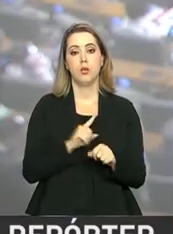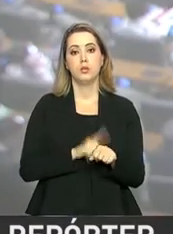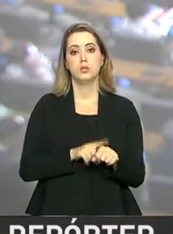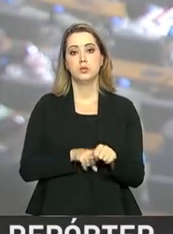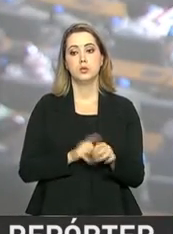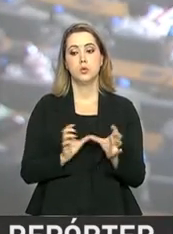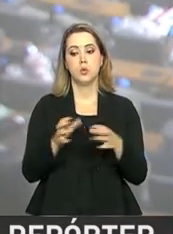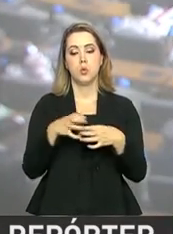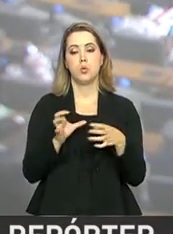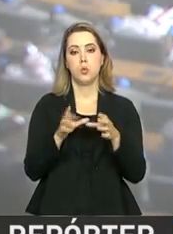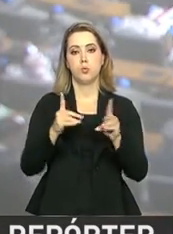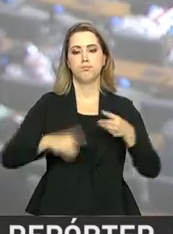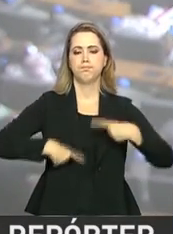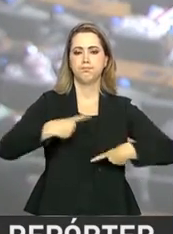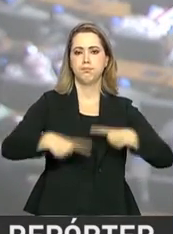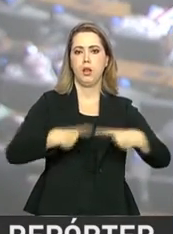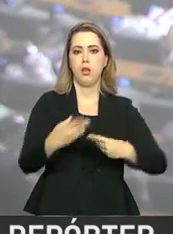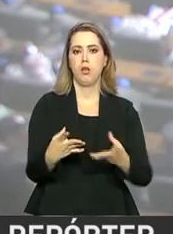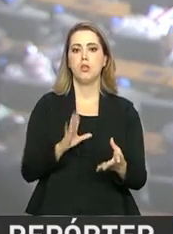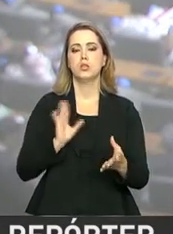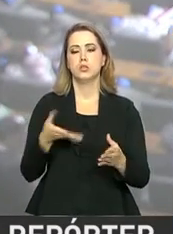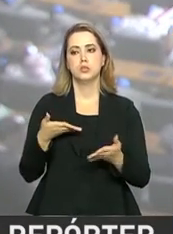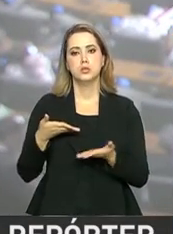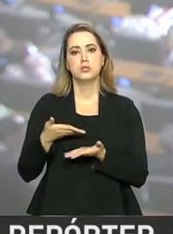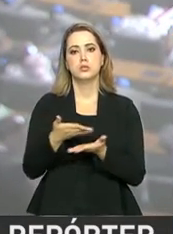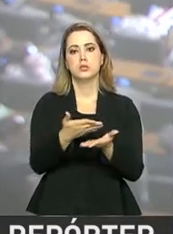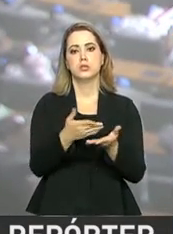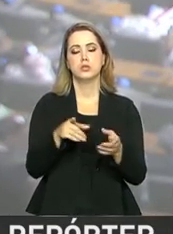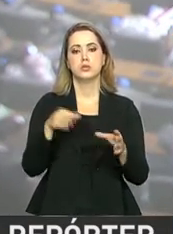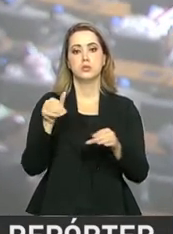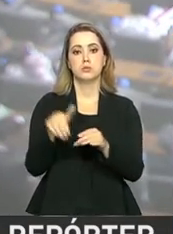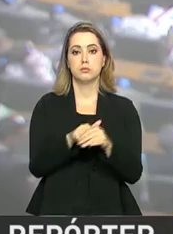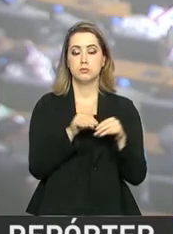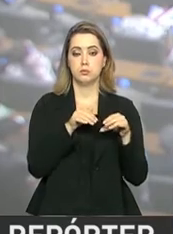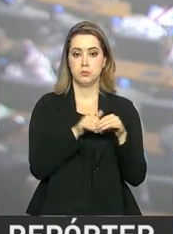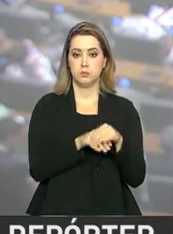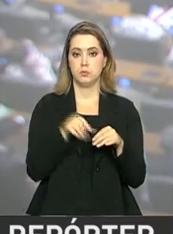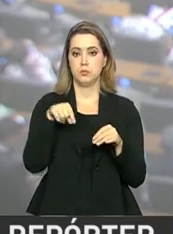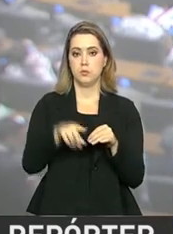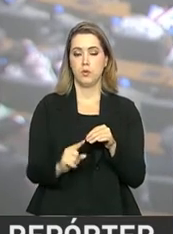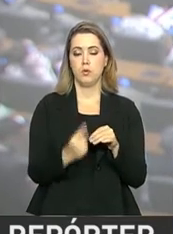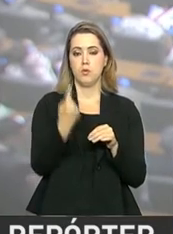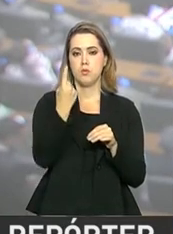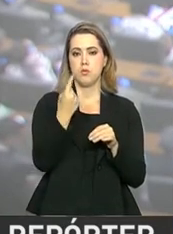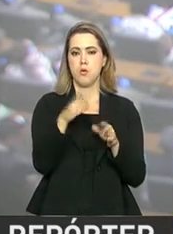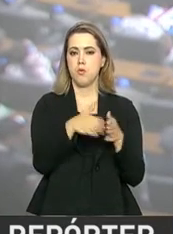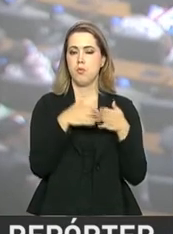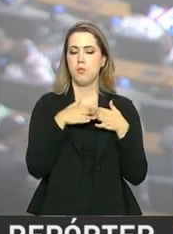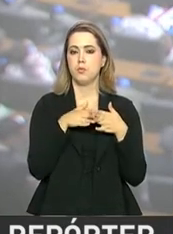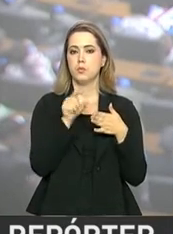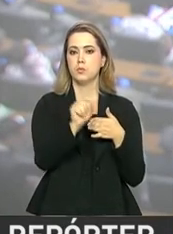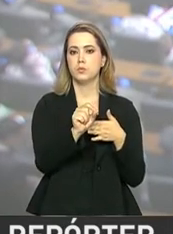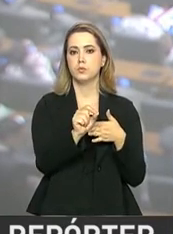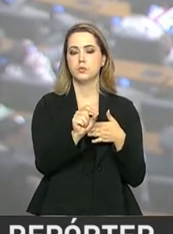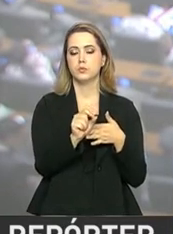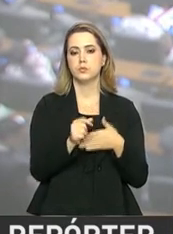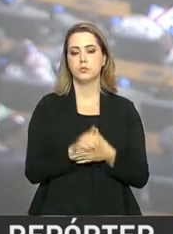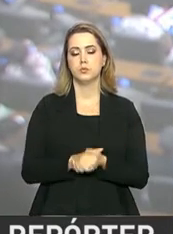partidos políticos estão finalizando o encaminhamento de votos em relação a um requerimento que